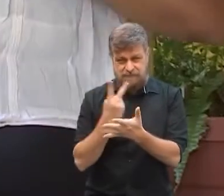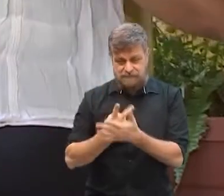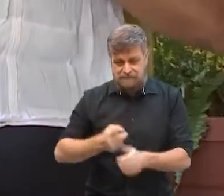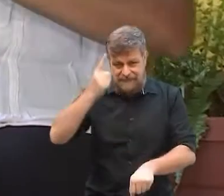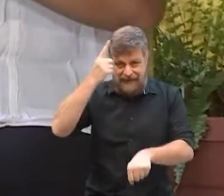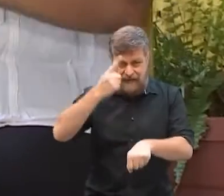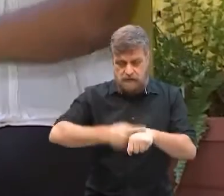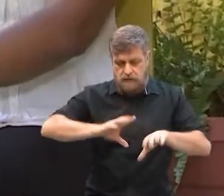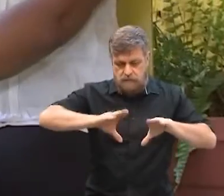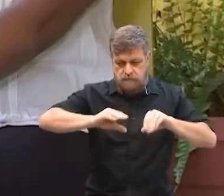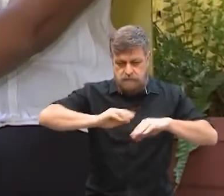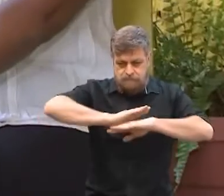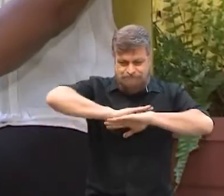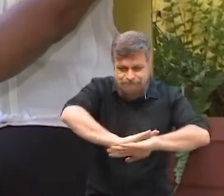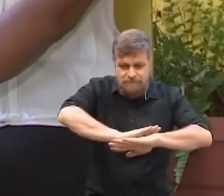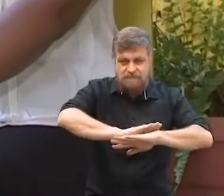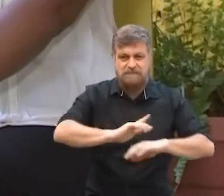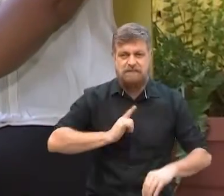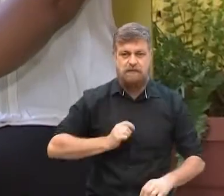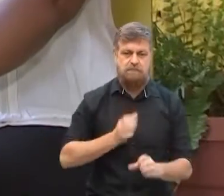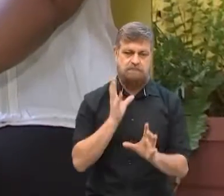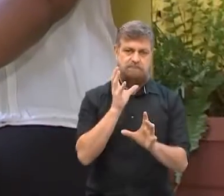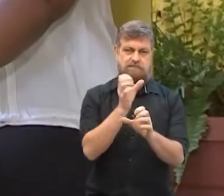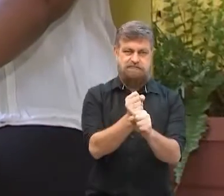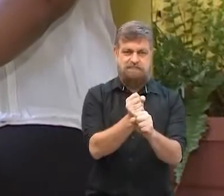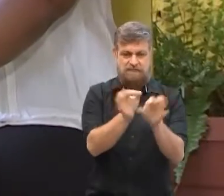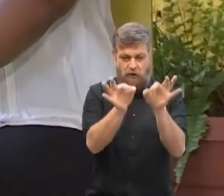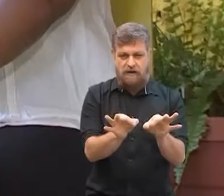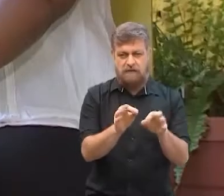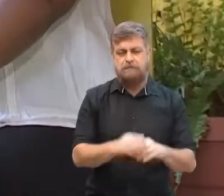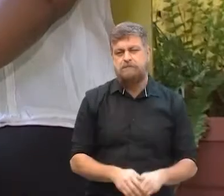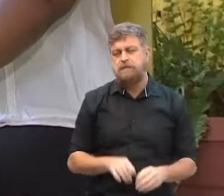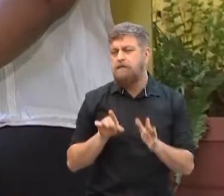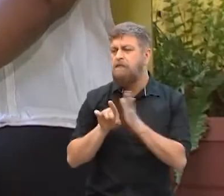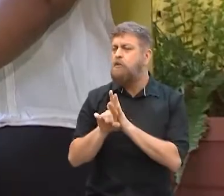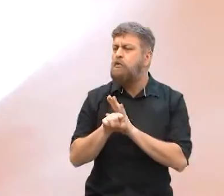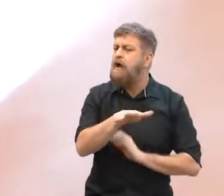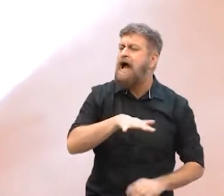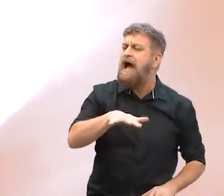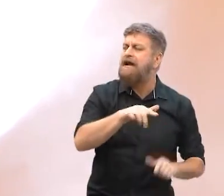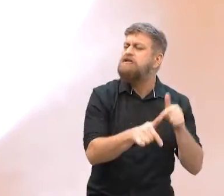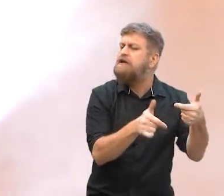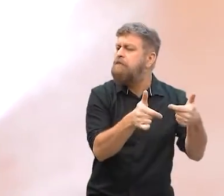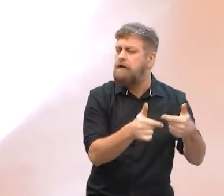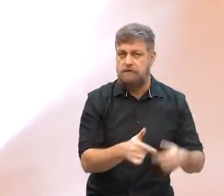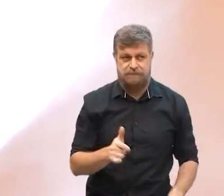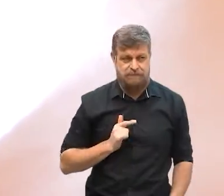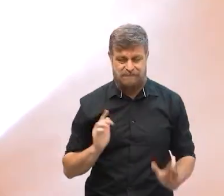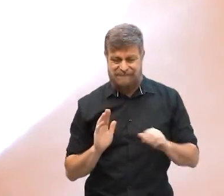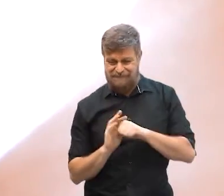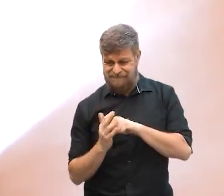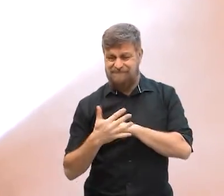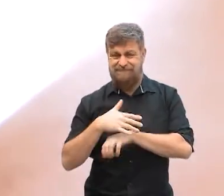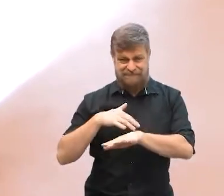na hora da massagem encaixa tudo no lugar. Oi, Yamara, como que é o mercado? Conta pra gente. Olha, com essa pandemia que a gente passou, ficou